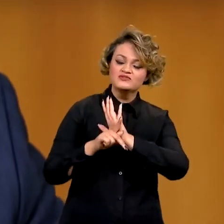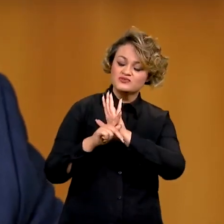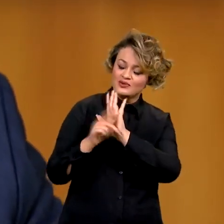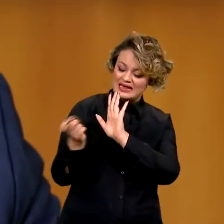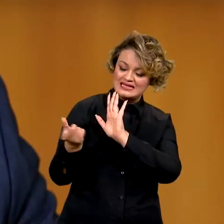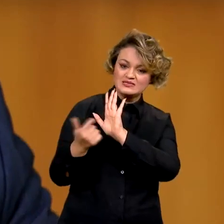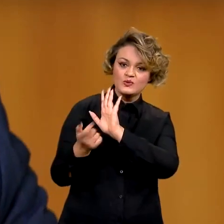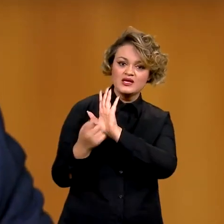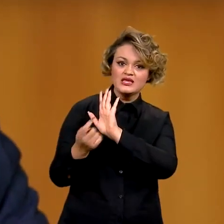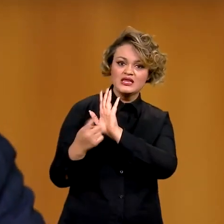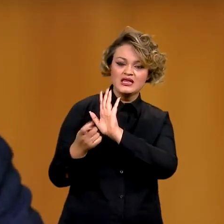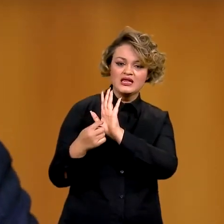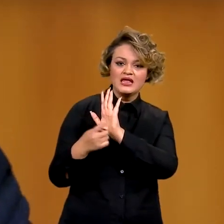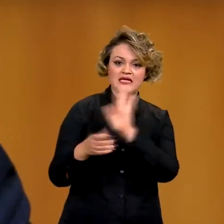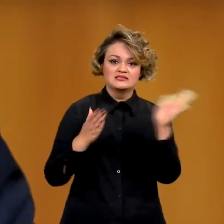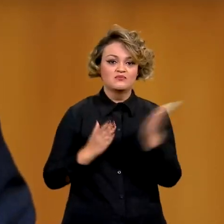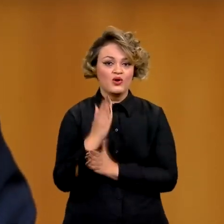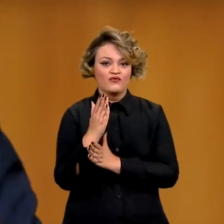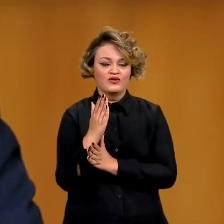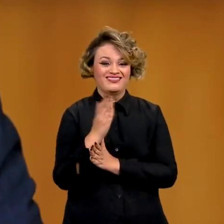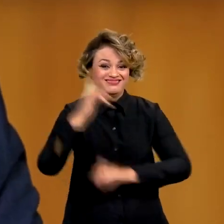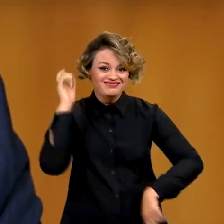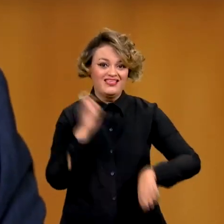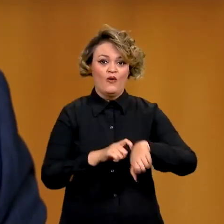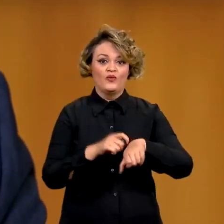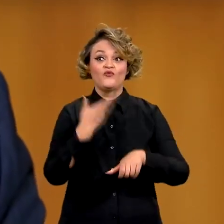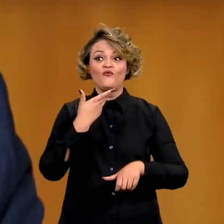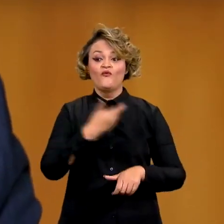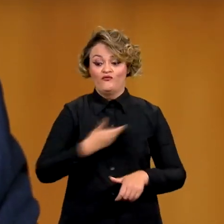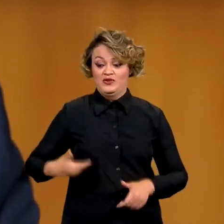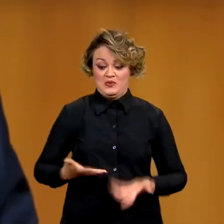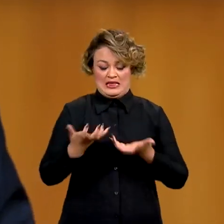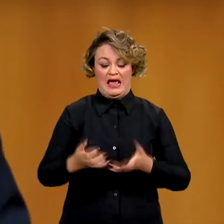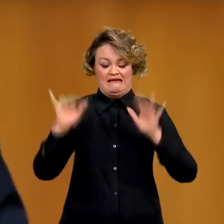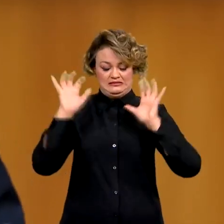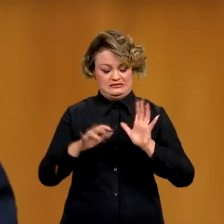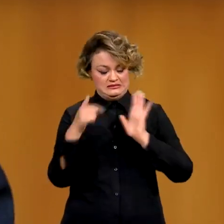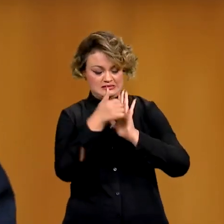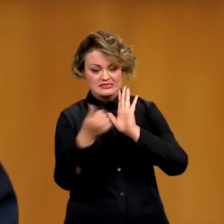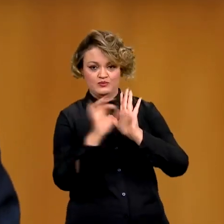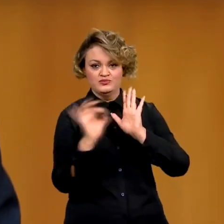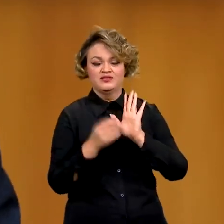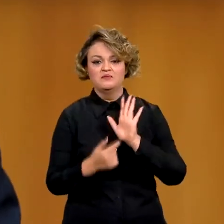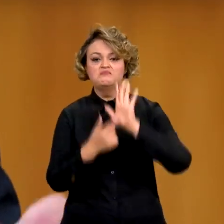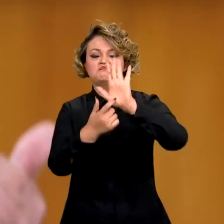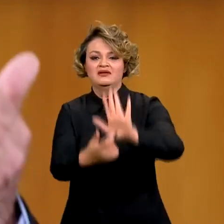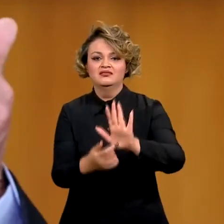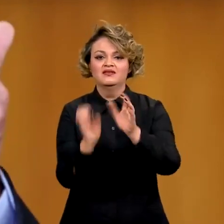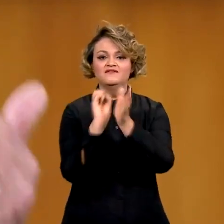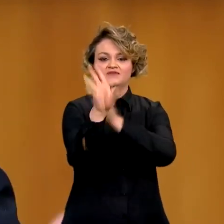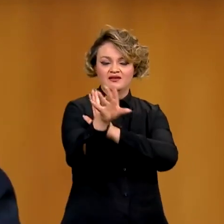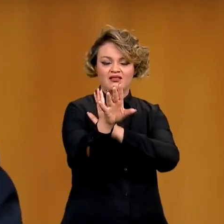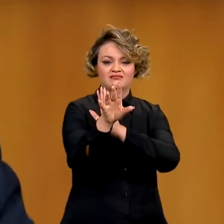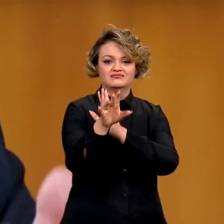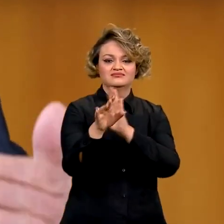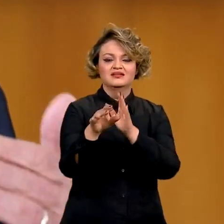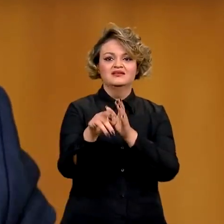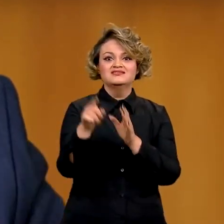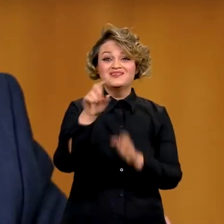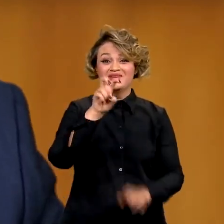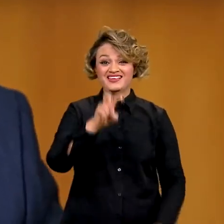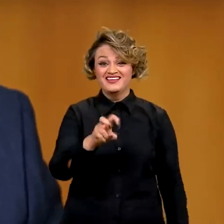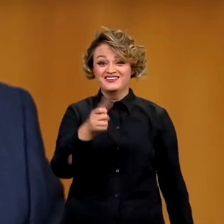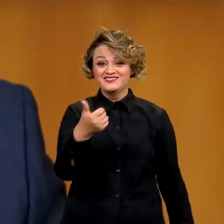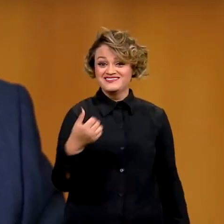necessariamente Não Tem Que Ser aprovada tal como o governo quer é claro nós temos 53 deputados são 53 de cabeça